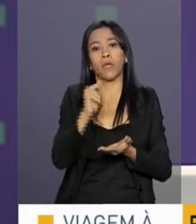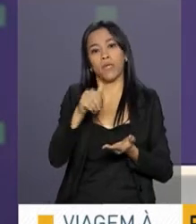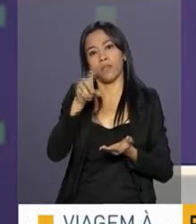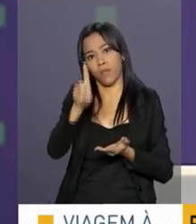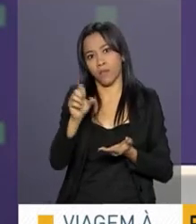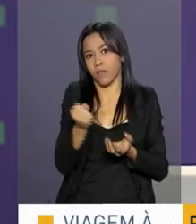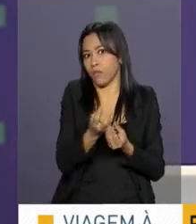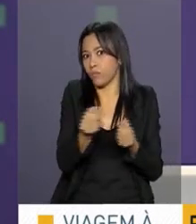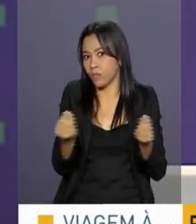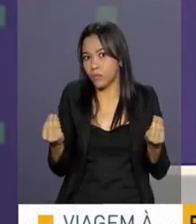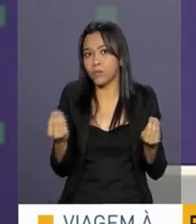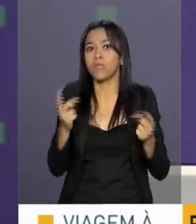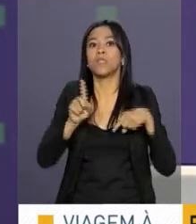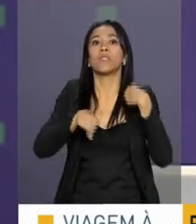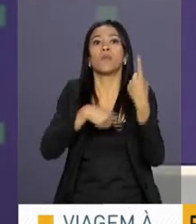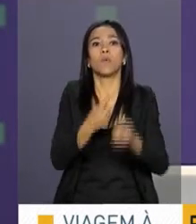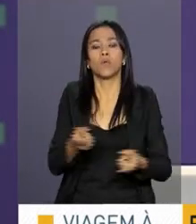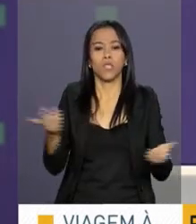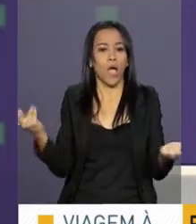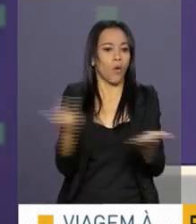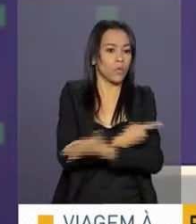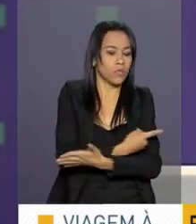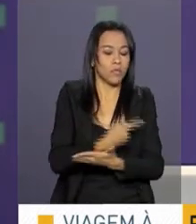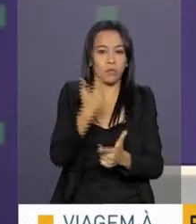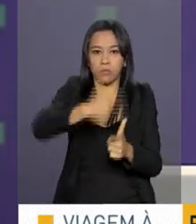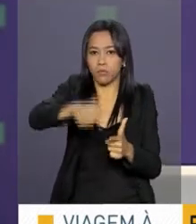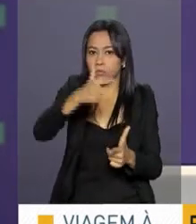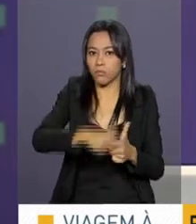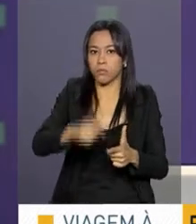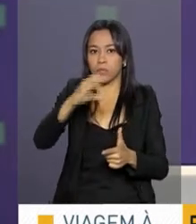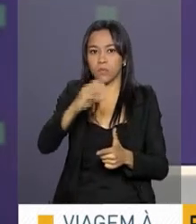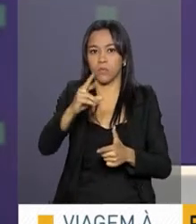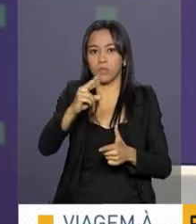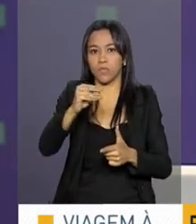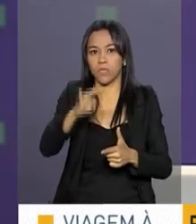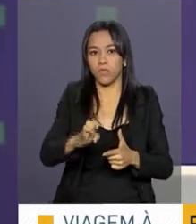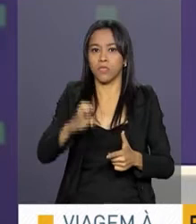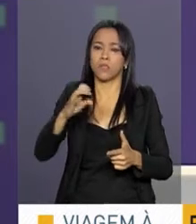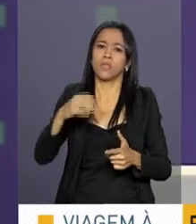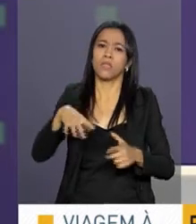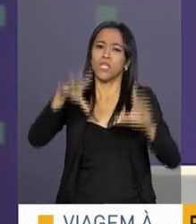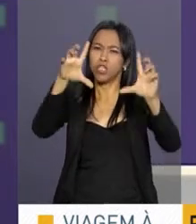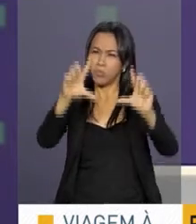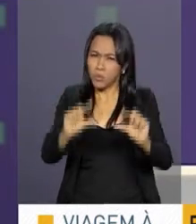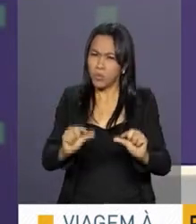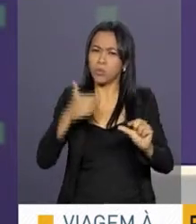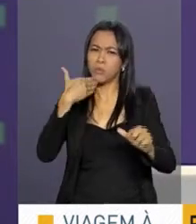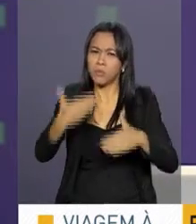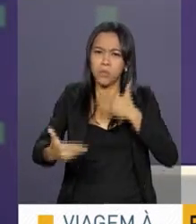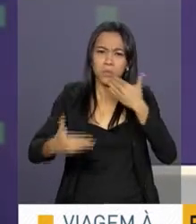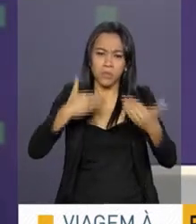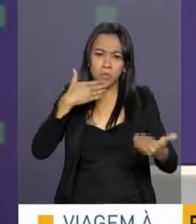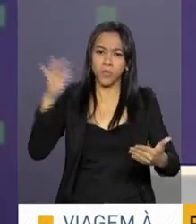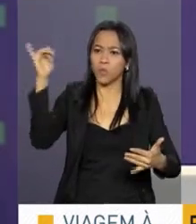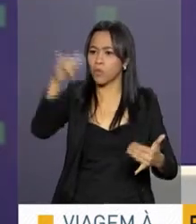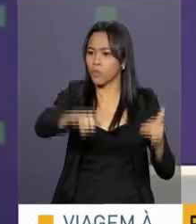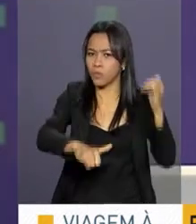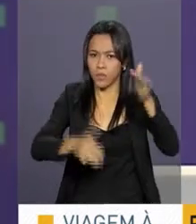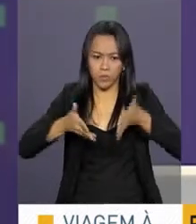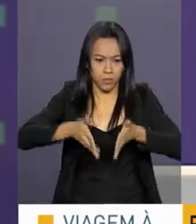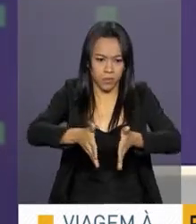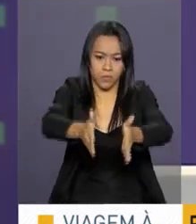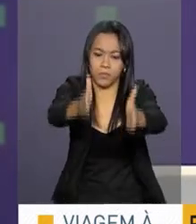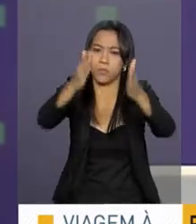a chegada da crise e a queda de demanda, né, não só nos nossos aeroportos, mas nas nossas rodovias, e,